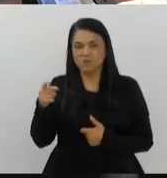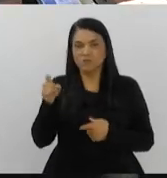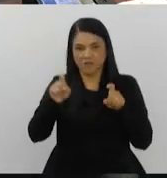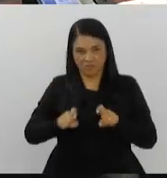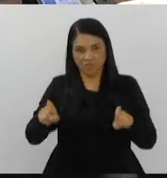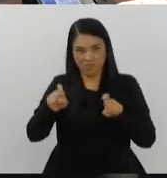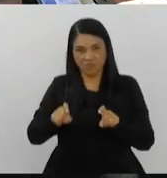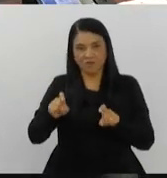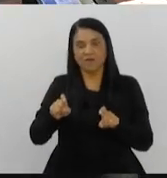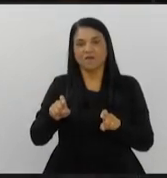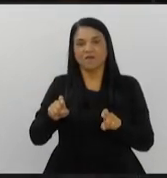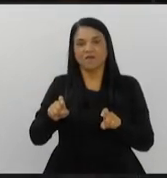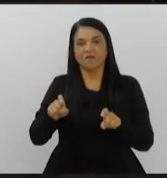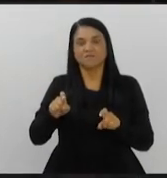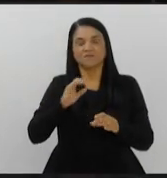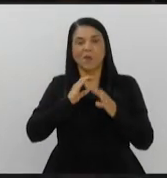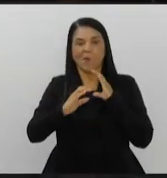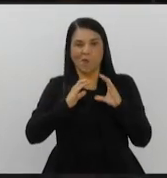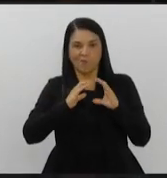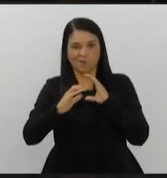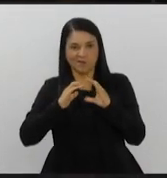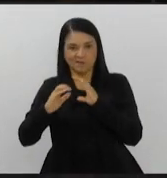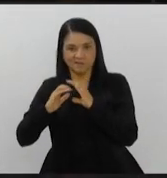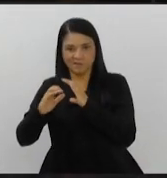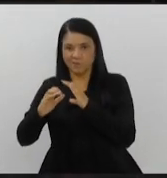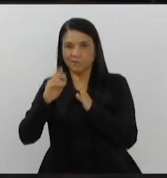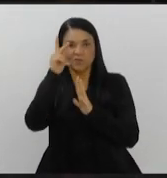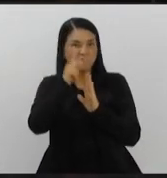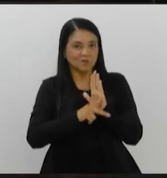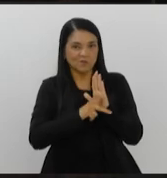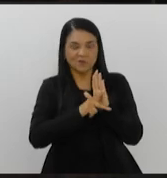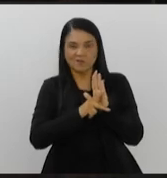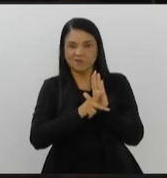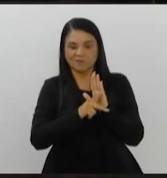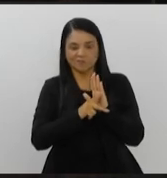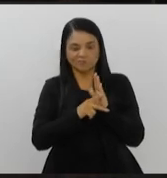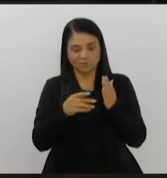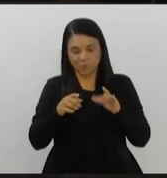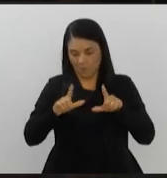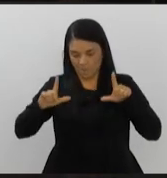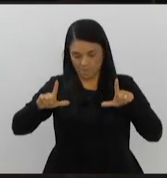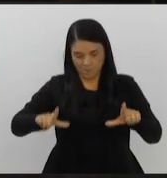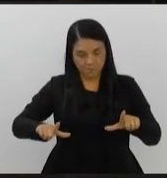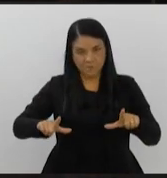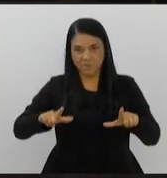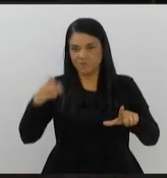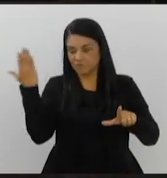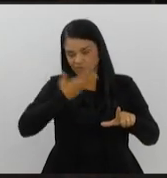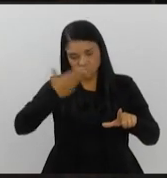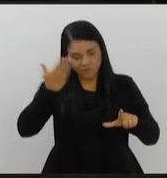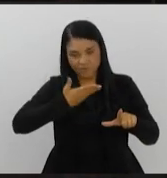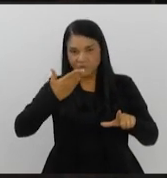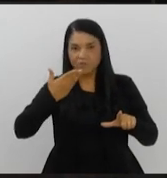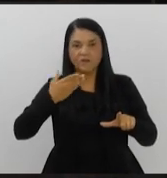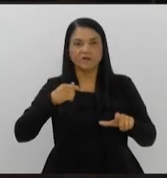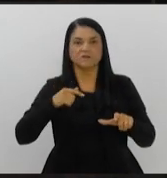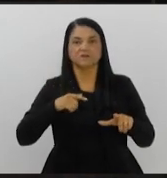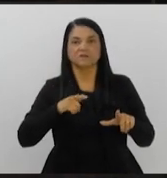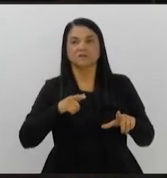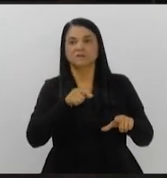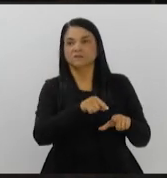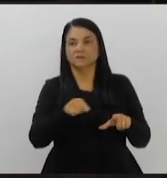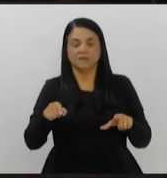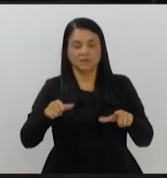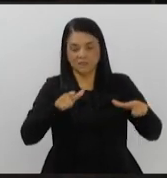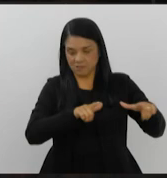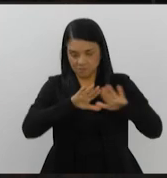Atenção aí o pessoal da comunicação, os projetos não estão aparecendo nem no painel e nem nas estações aqui